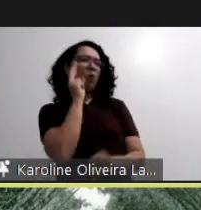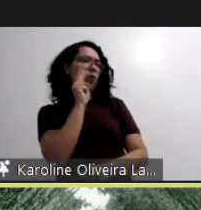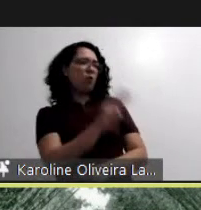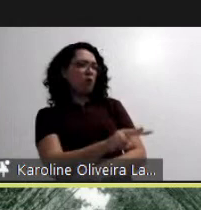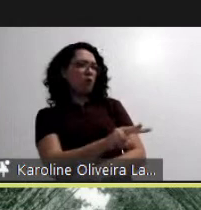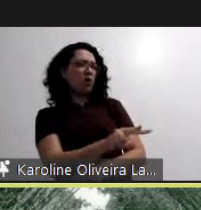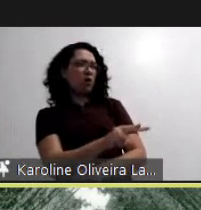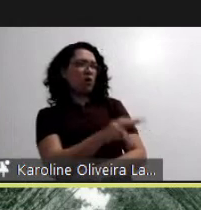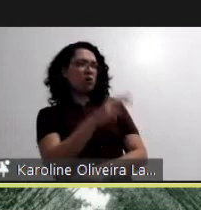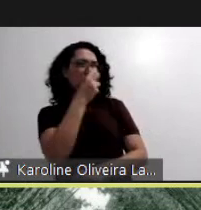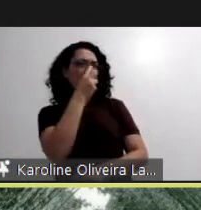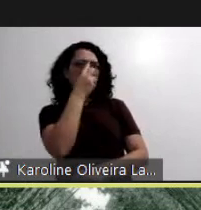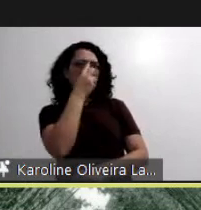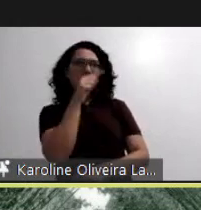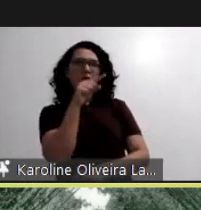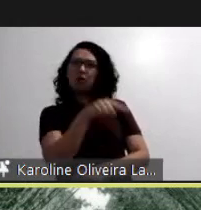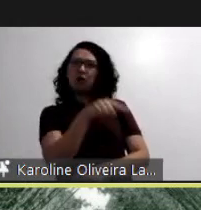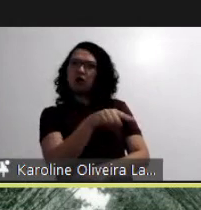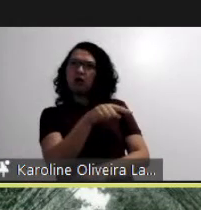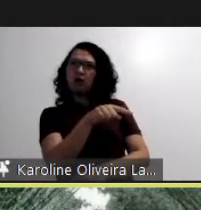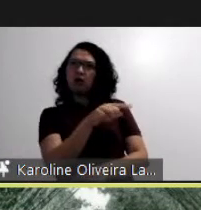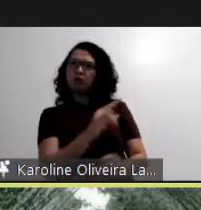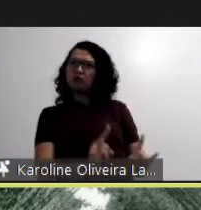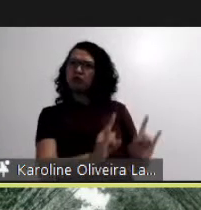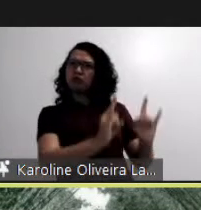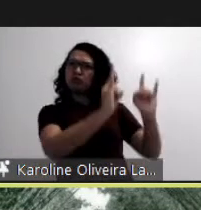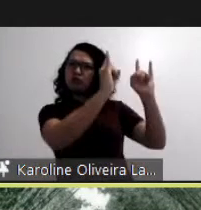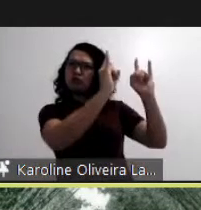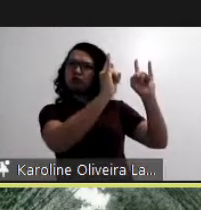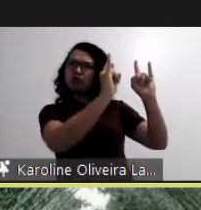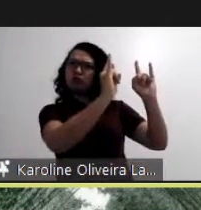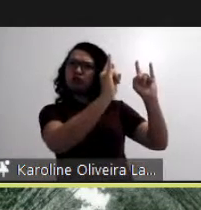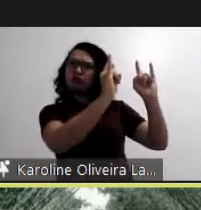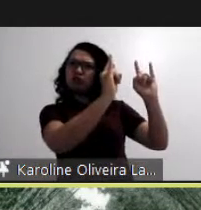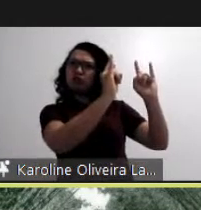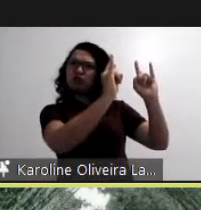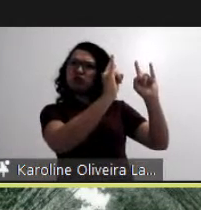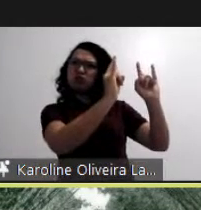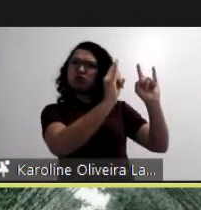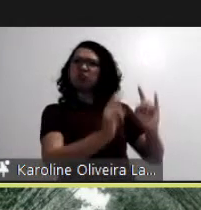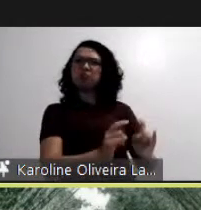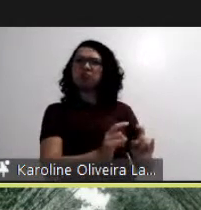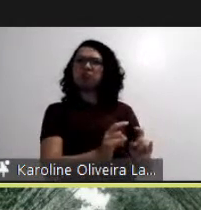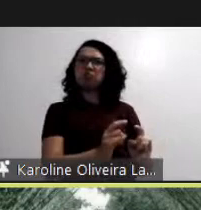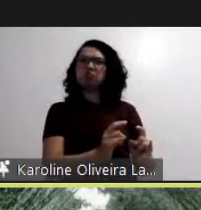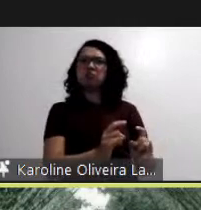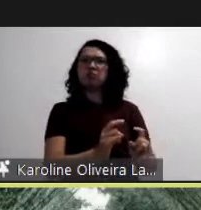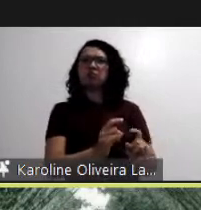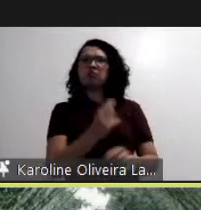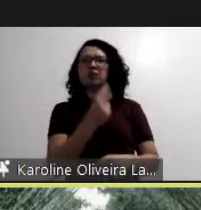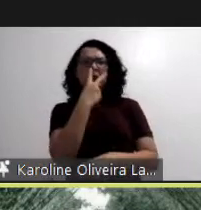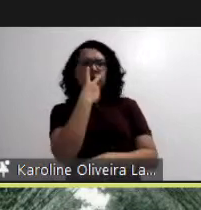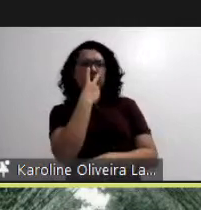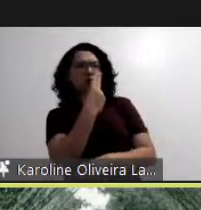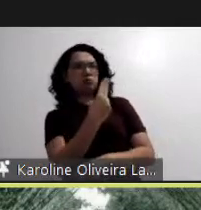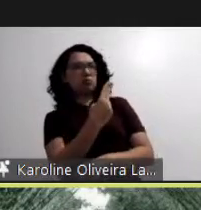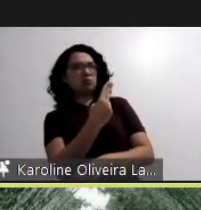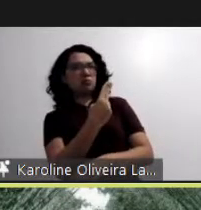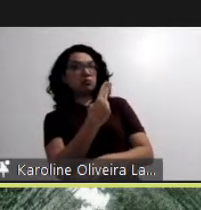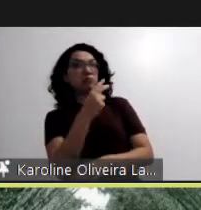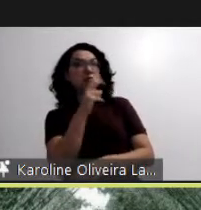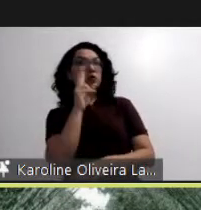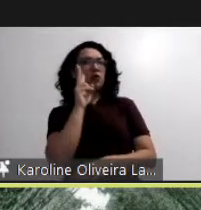veem? Os elementos vazados, os cobogós, uma certa textura, um certo mural,